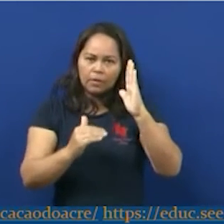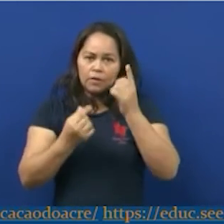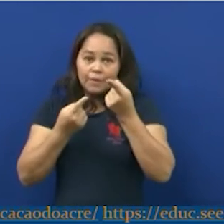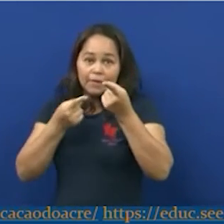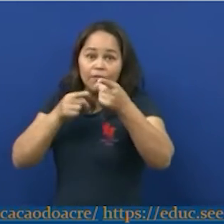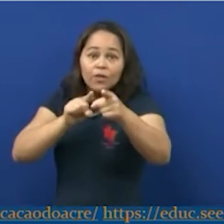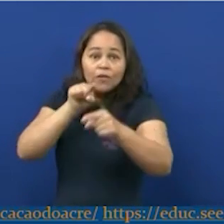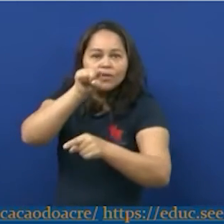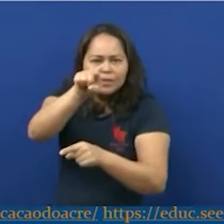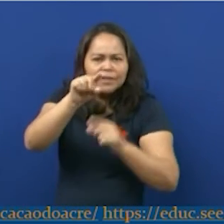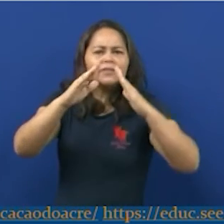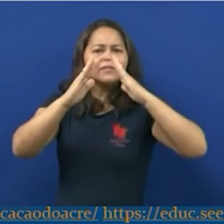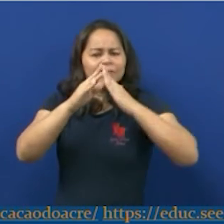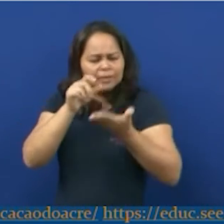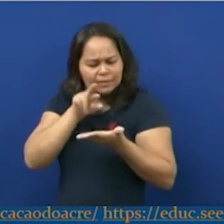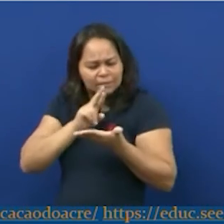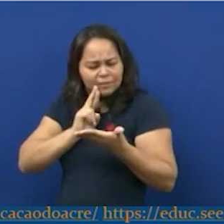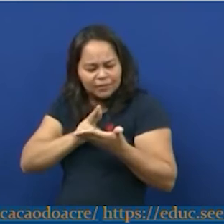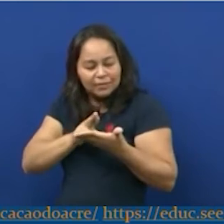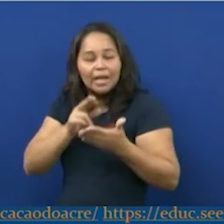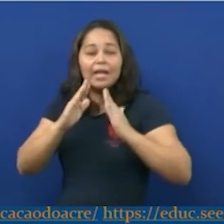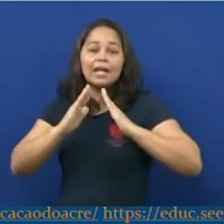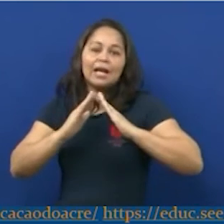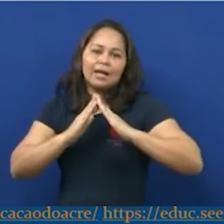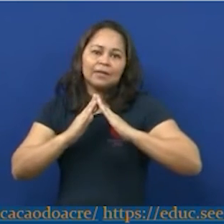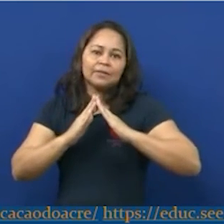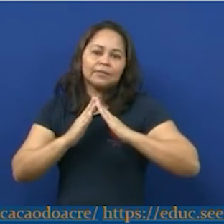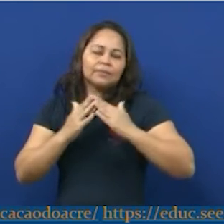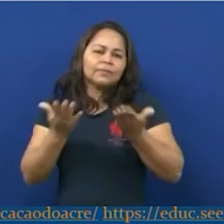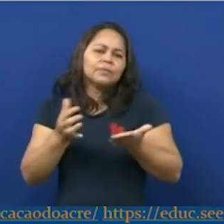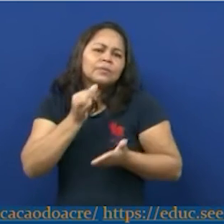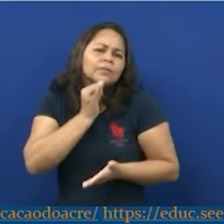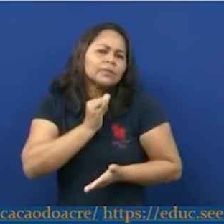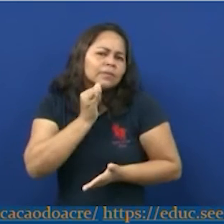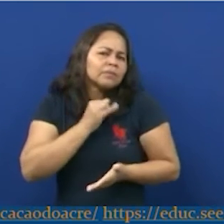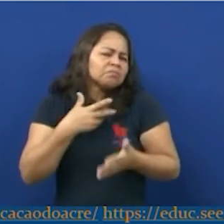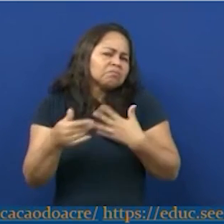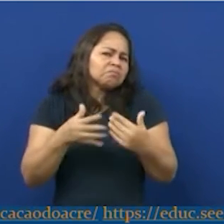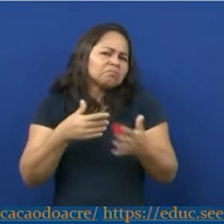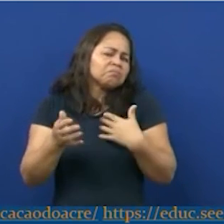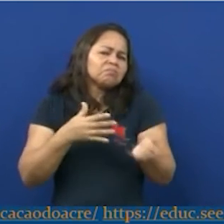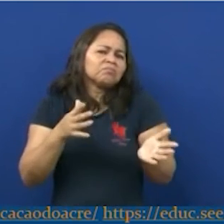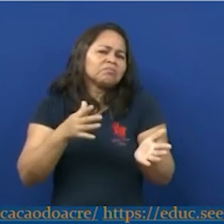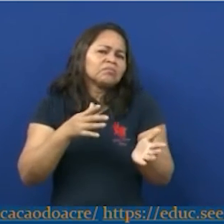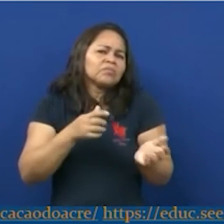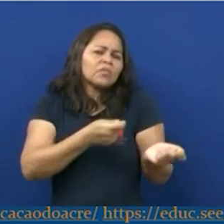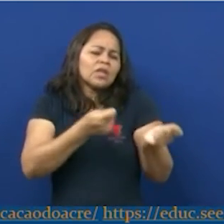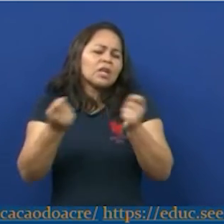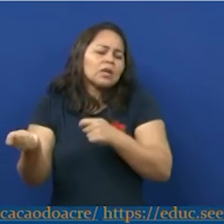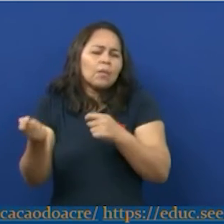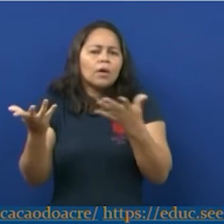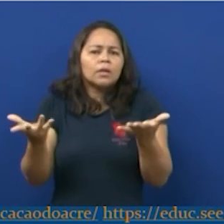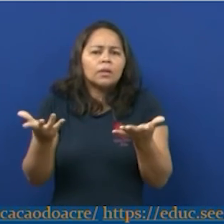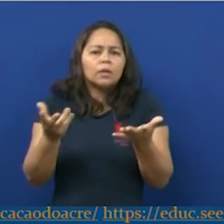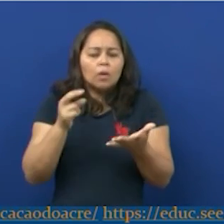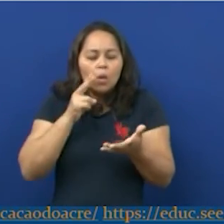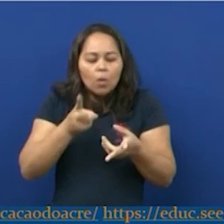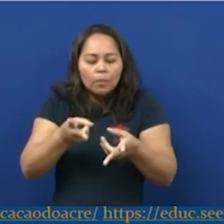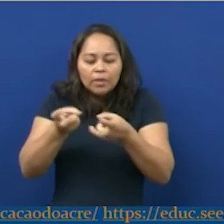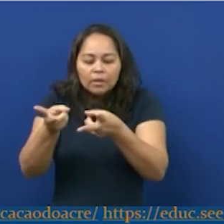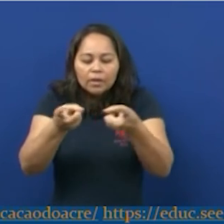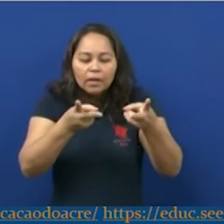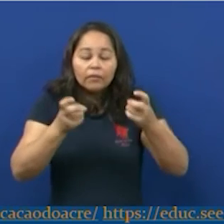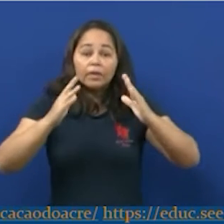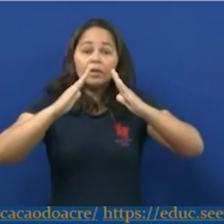para você fazer na sua casa. Olha só, em um dia qualquer da semana, observe atentamente os ingredientes utilizados